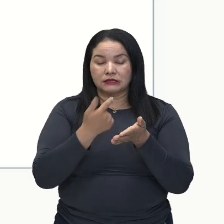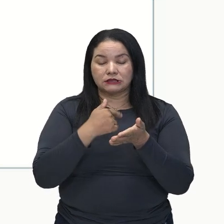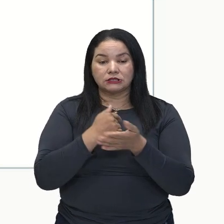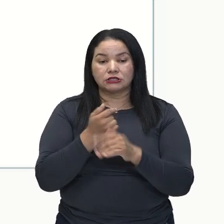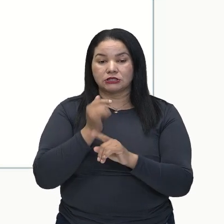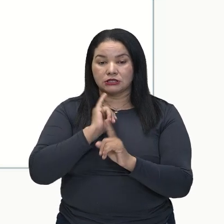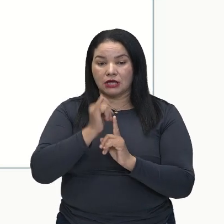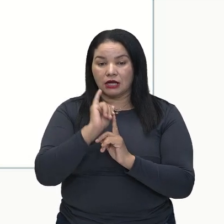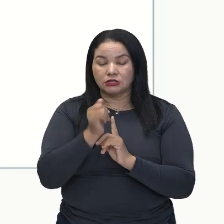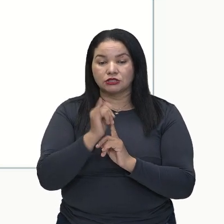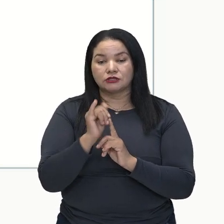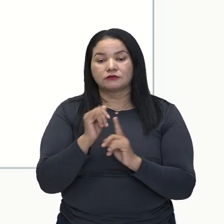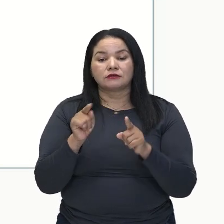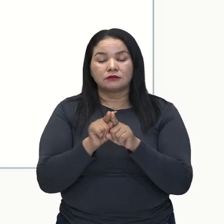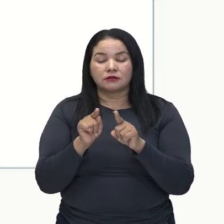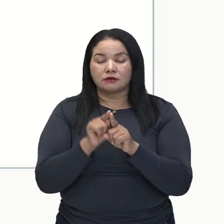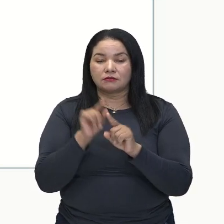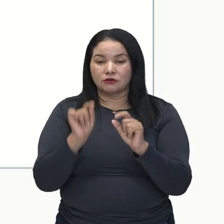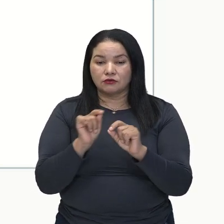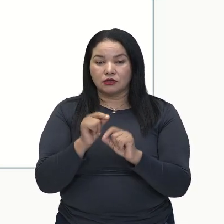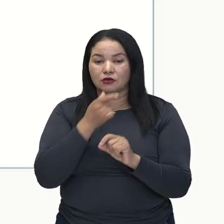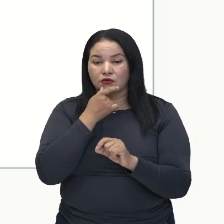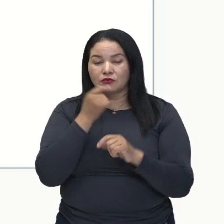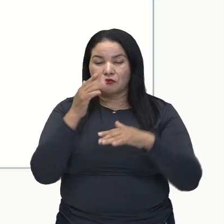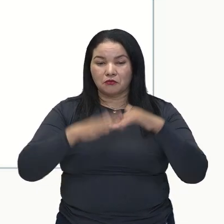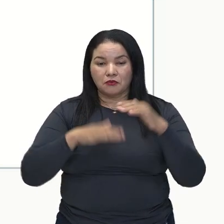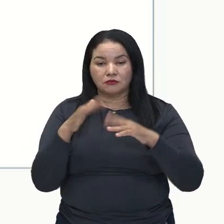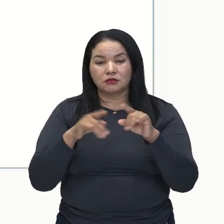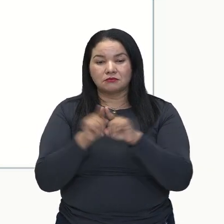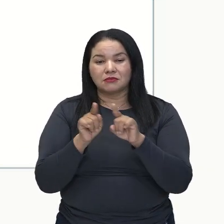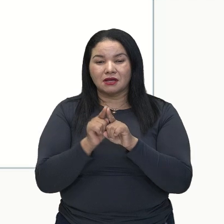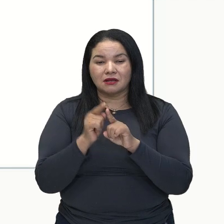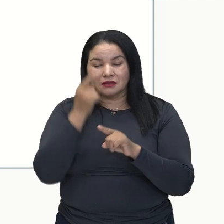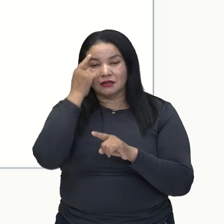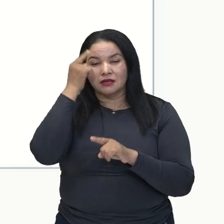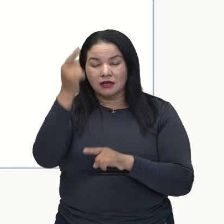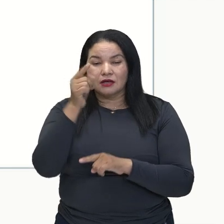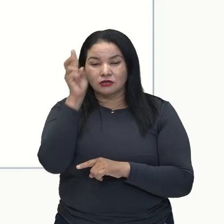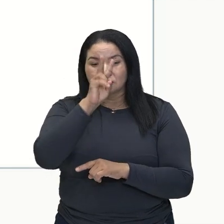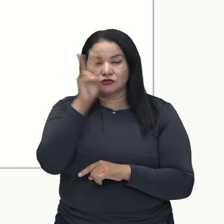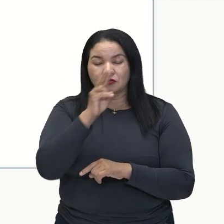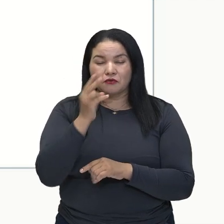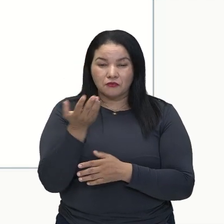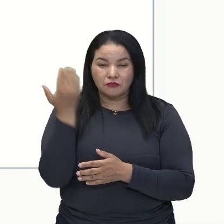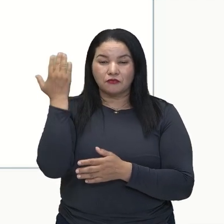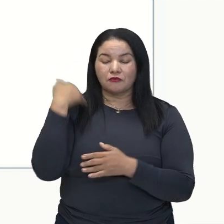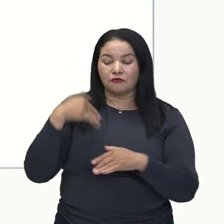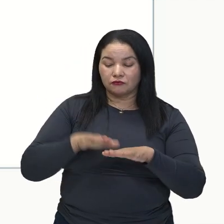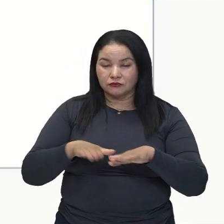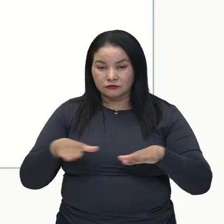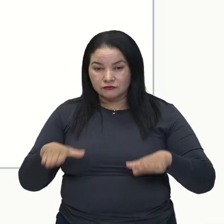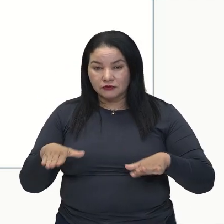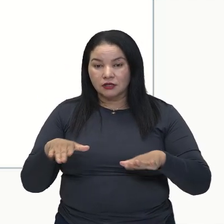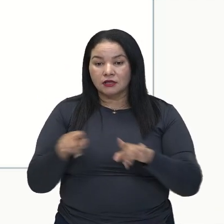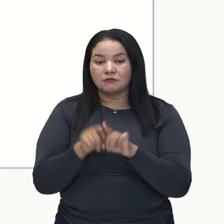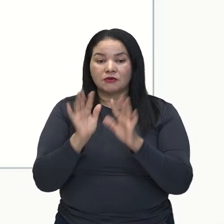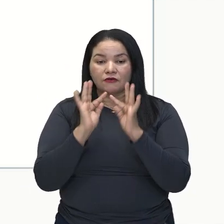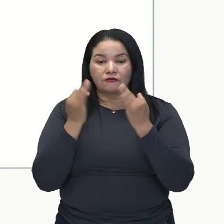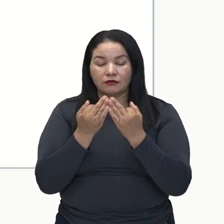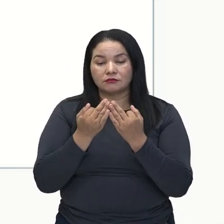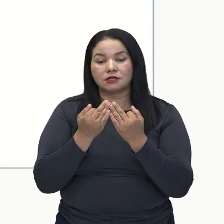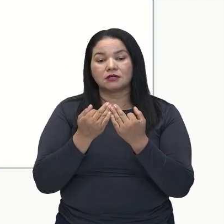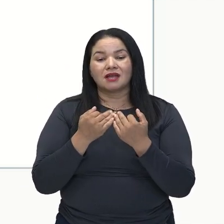a narradora, que volta ao seu lar de infância e tenta reconstruir sua história e a história de sua família, faz uma reflexão